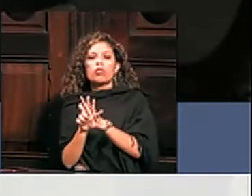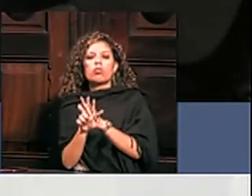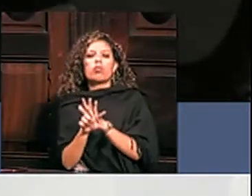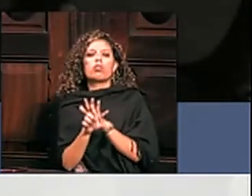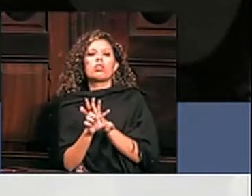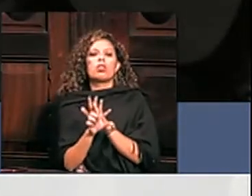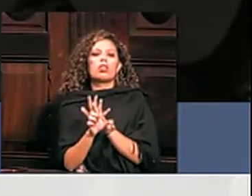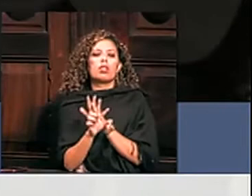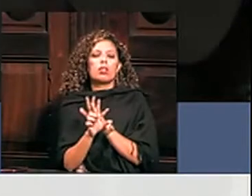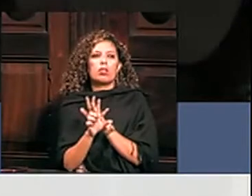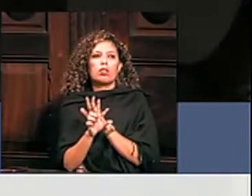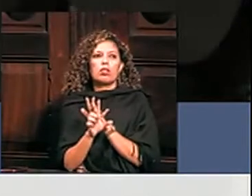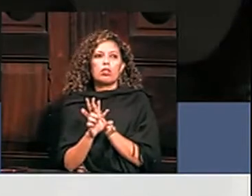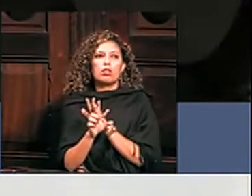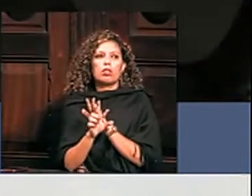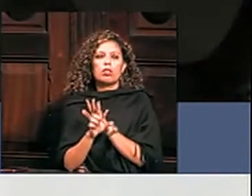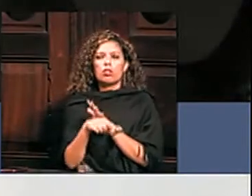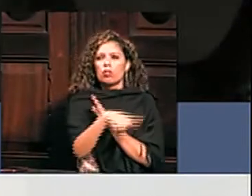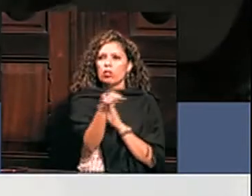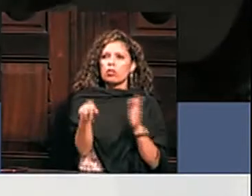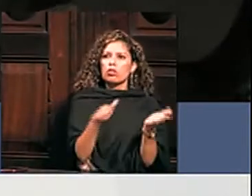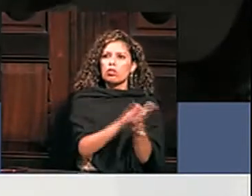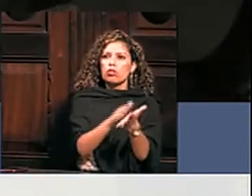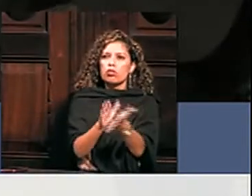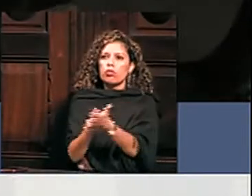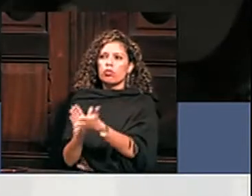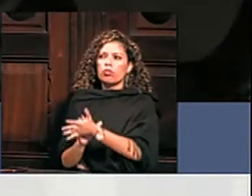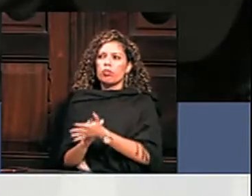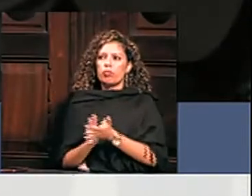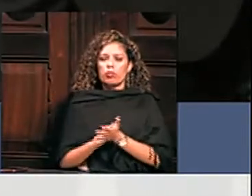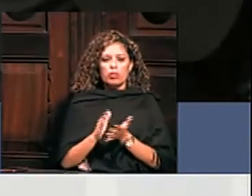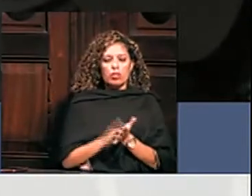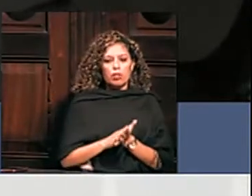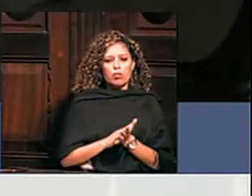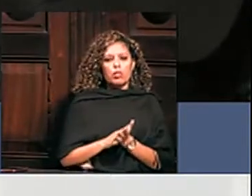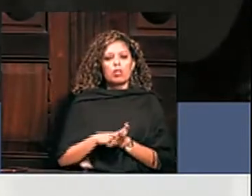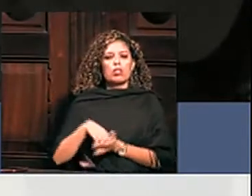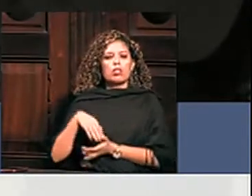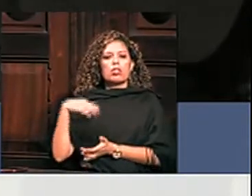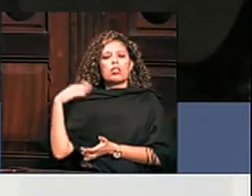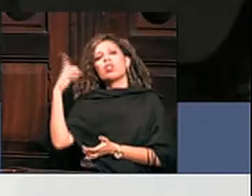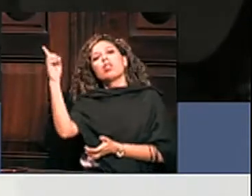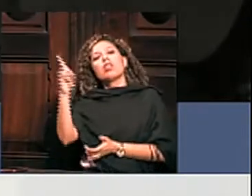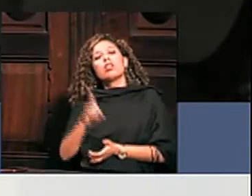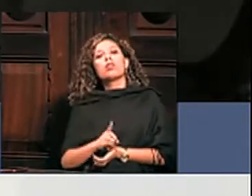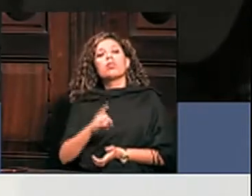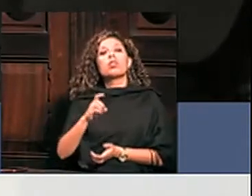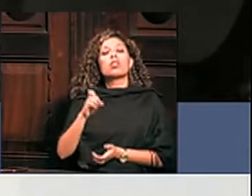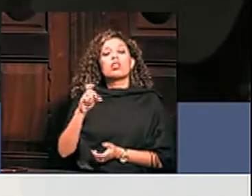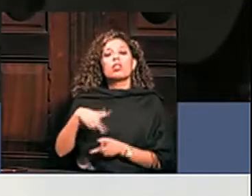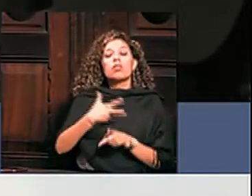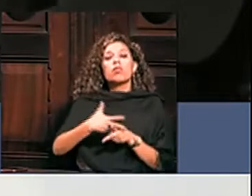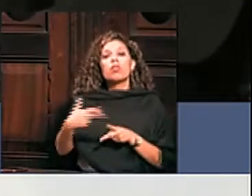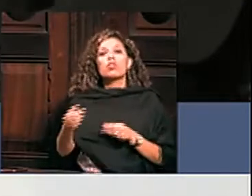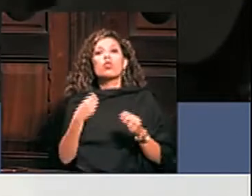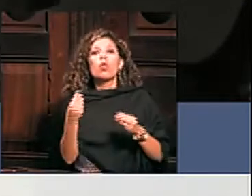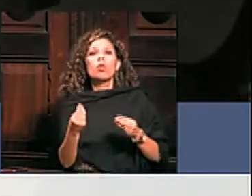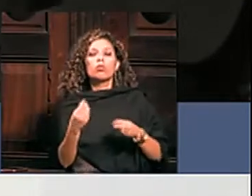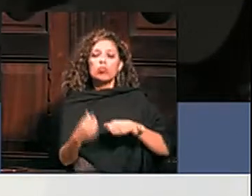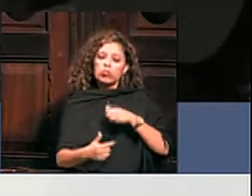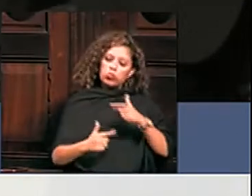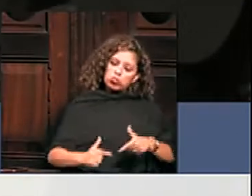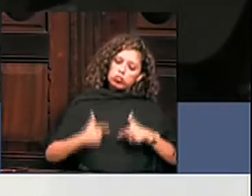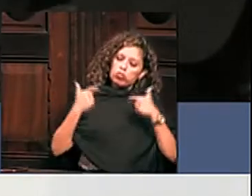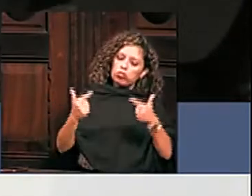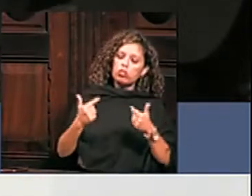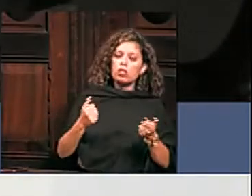pudéssemos colocá-lo em votação. Vocês estão de parabéns. É na democracia que se luta, é na democracia que se vence. Parabéns a todos